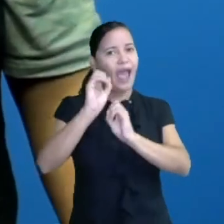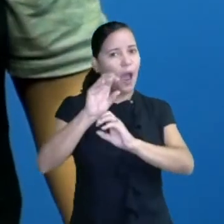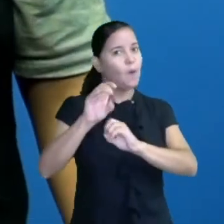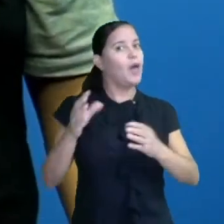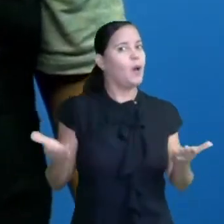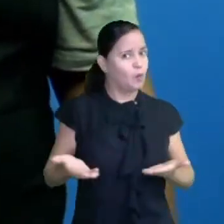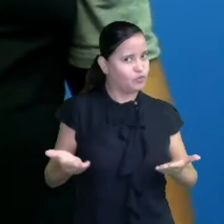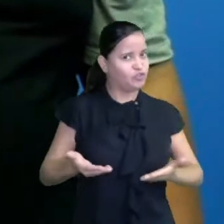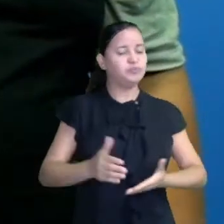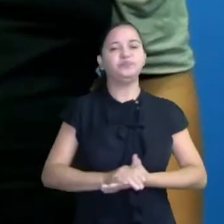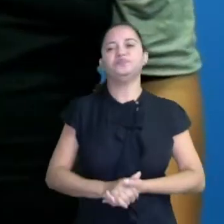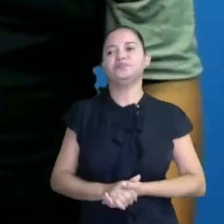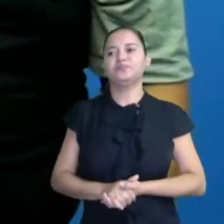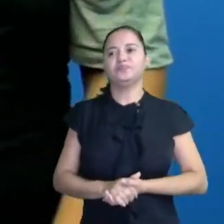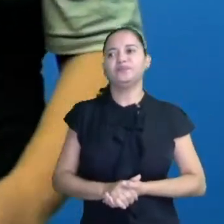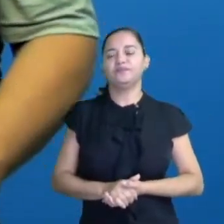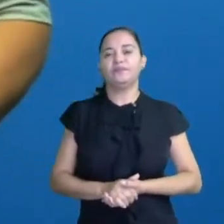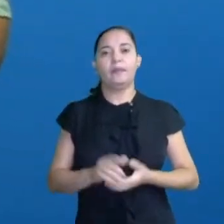hoje.